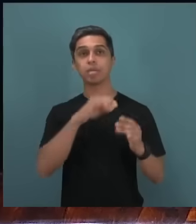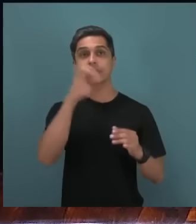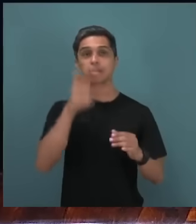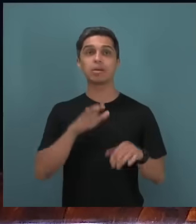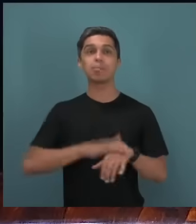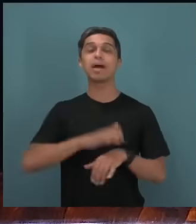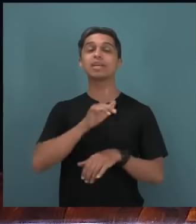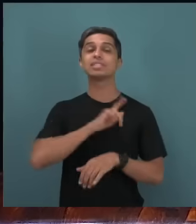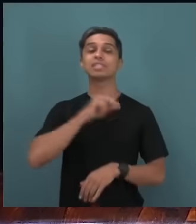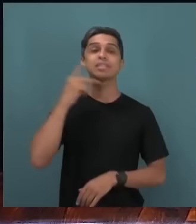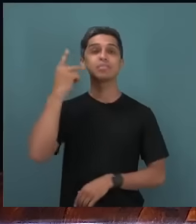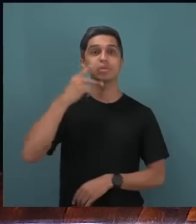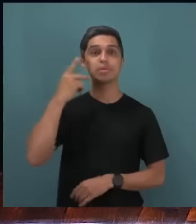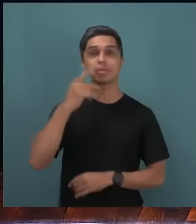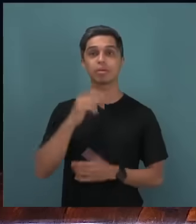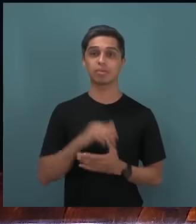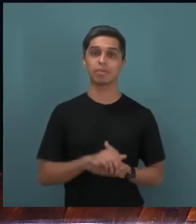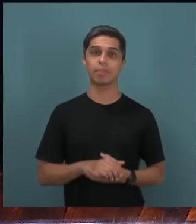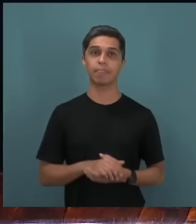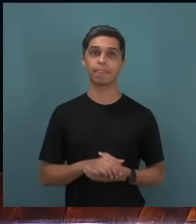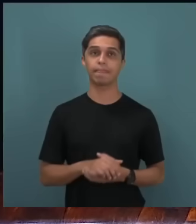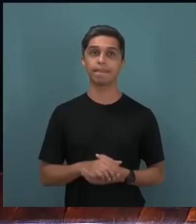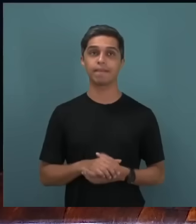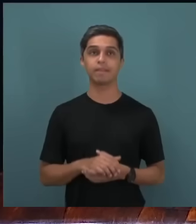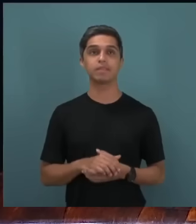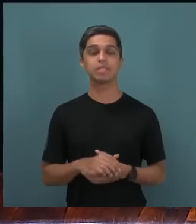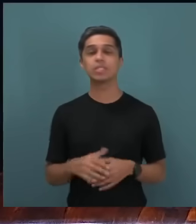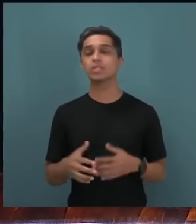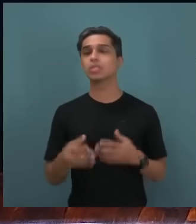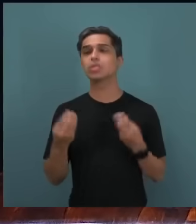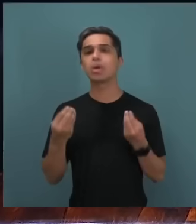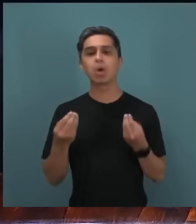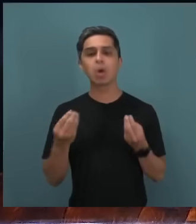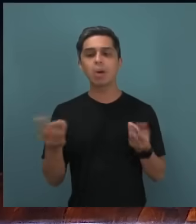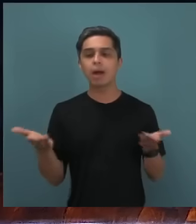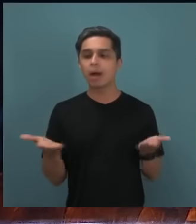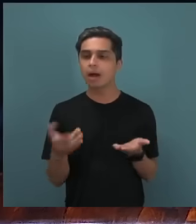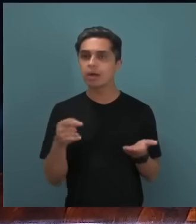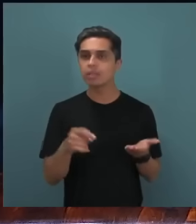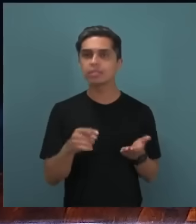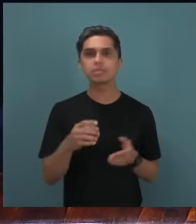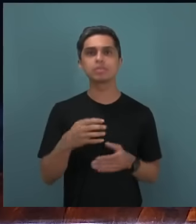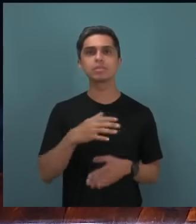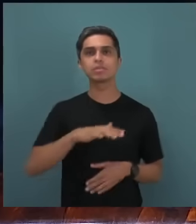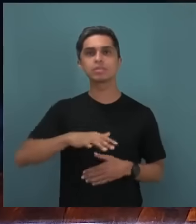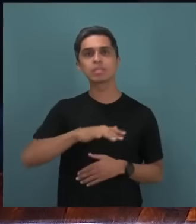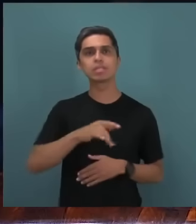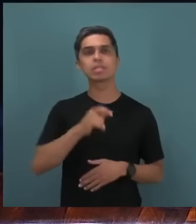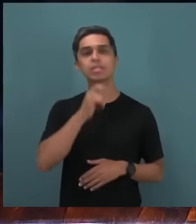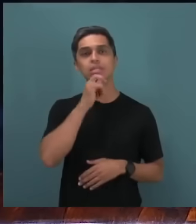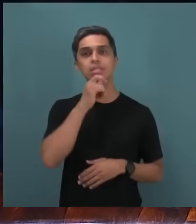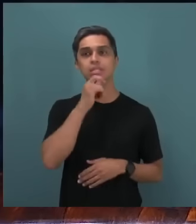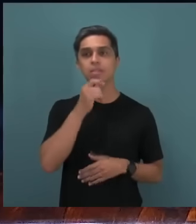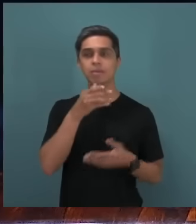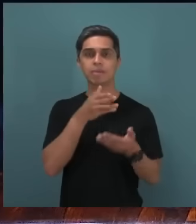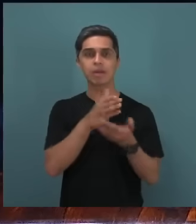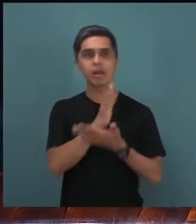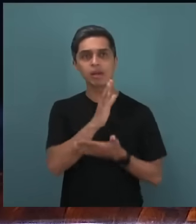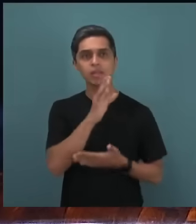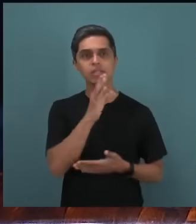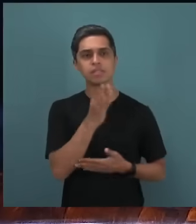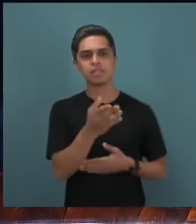tem parlamentares. Não tem sentido, num momento como esse ainda, você aprovar